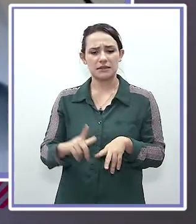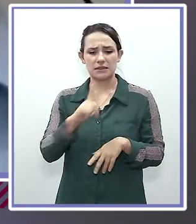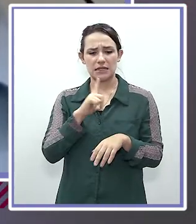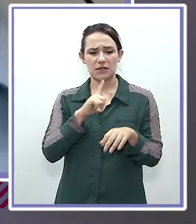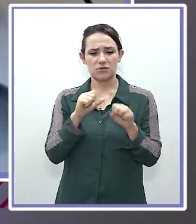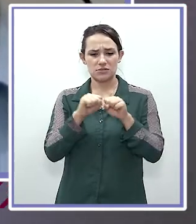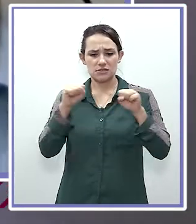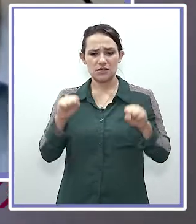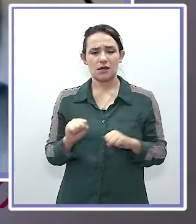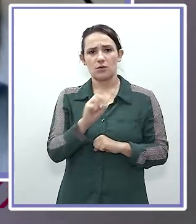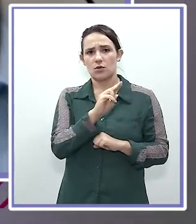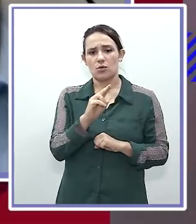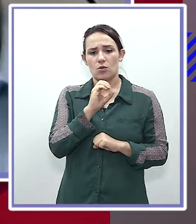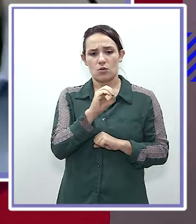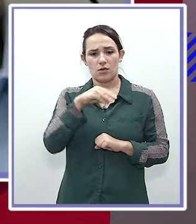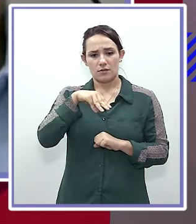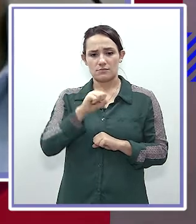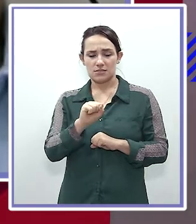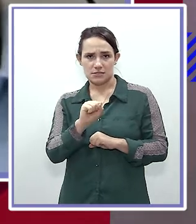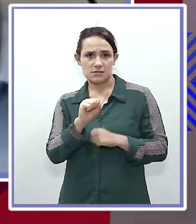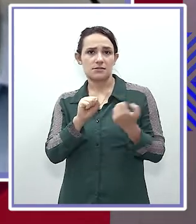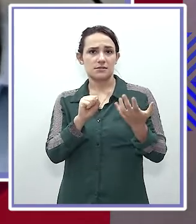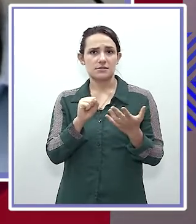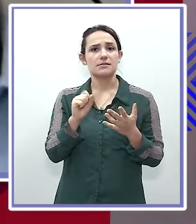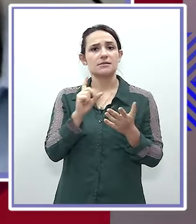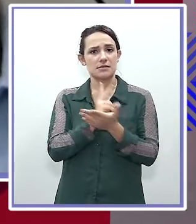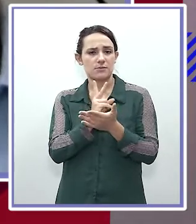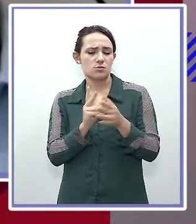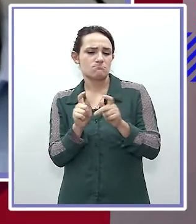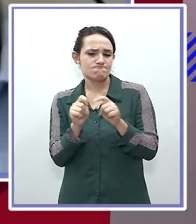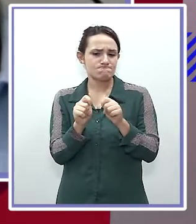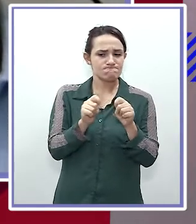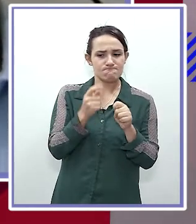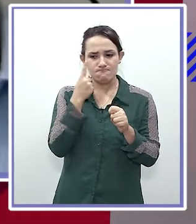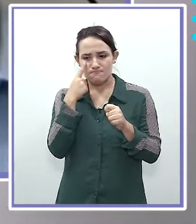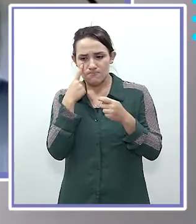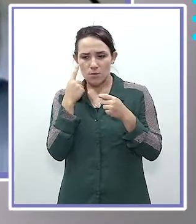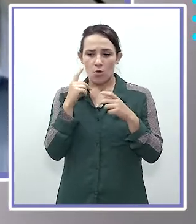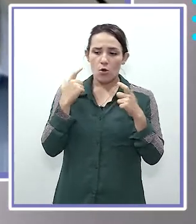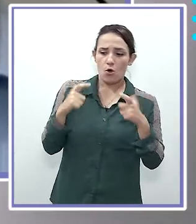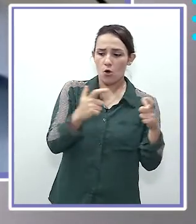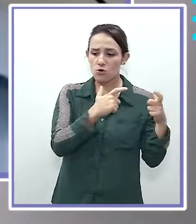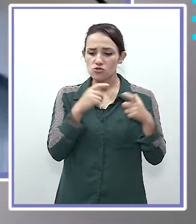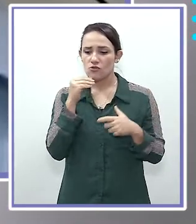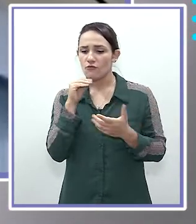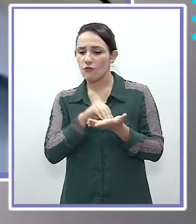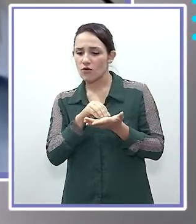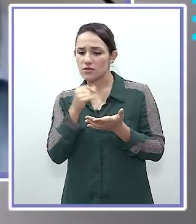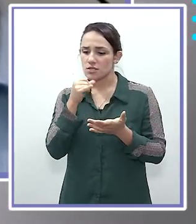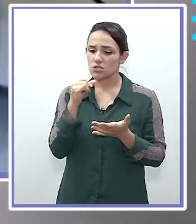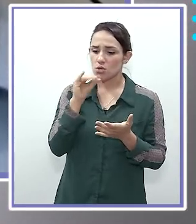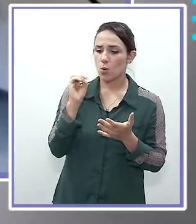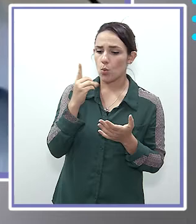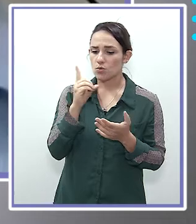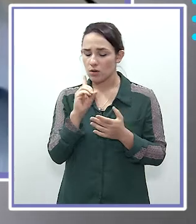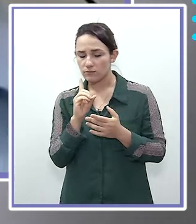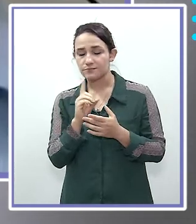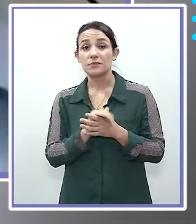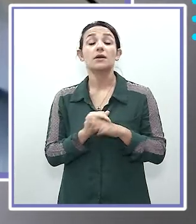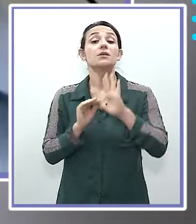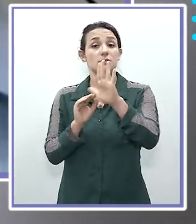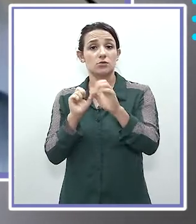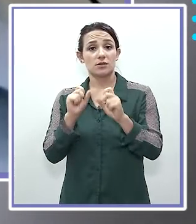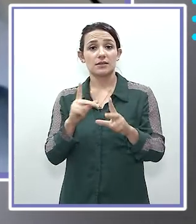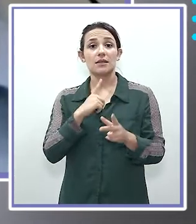muito conhecido como ONS, ele acaba aí gerenciando essas questões. Eu queria partir disso mesmo. Então, um documento que eu consegui